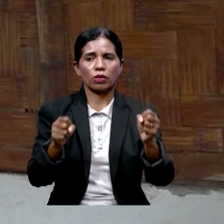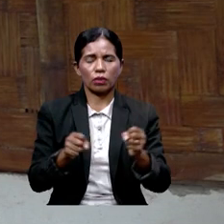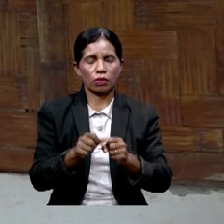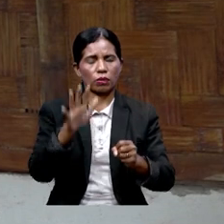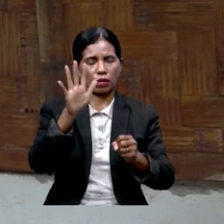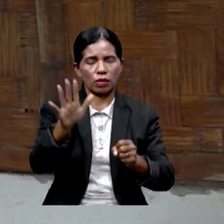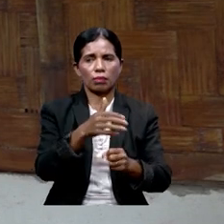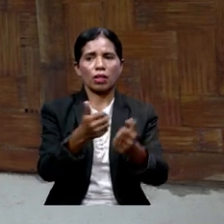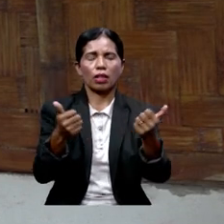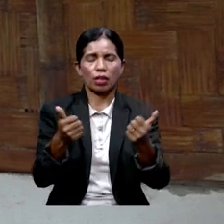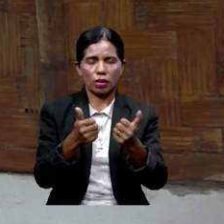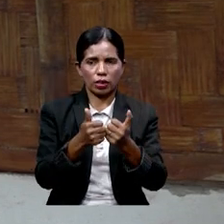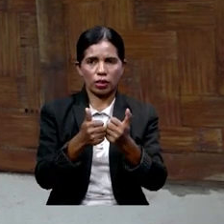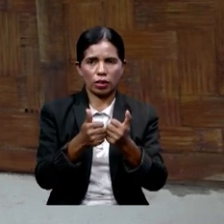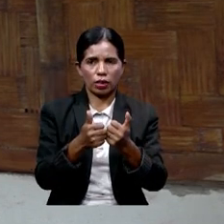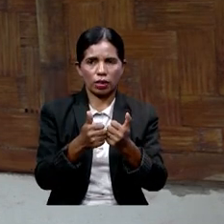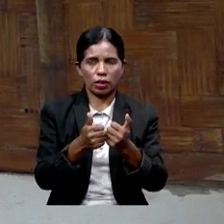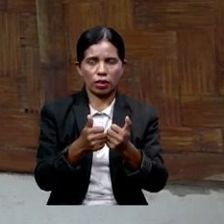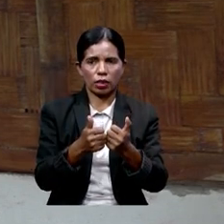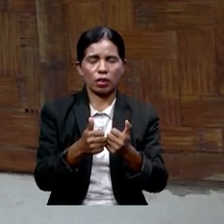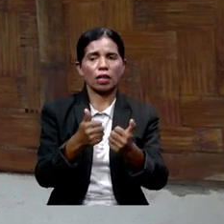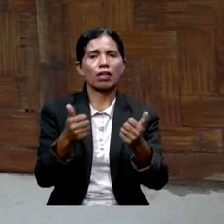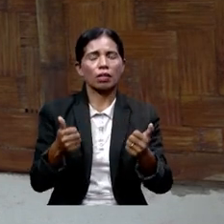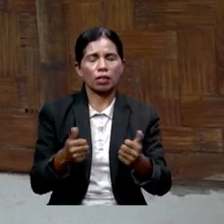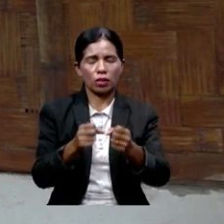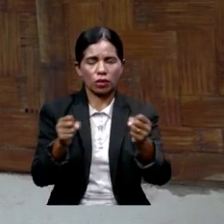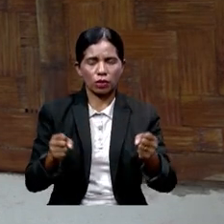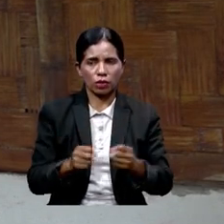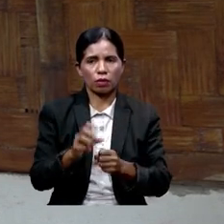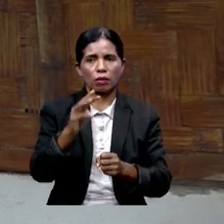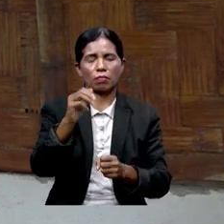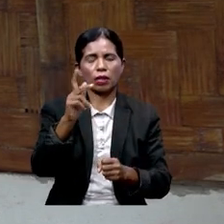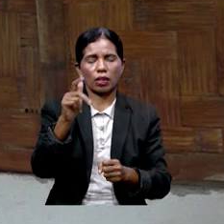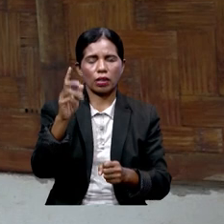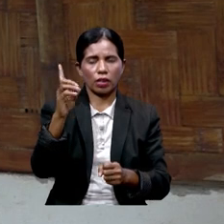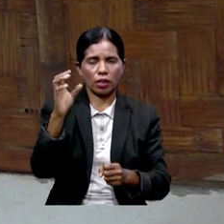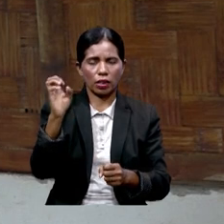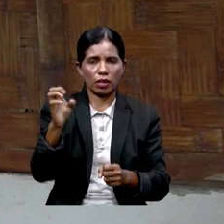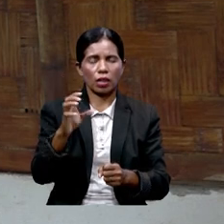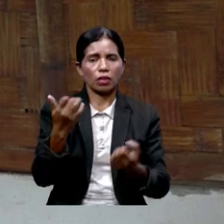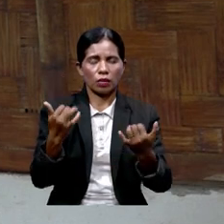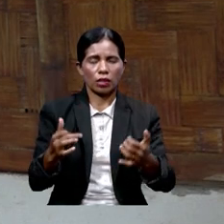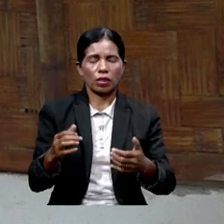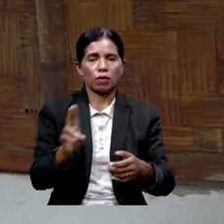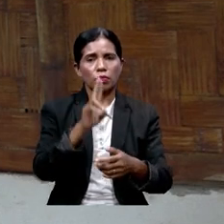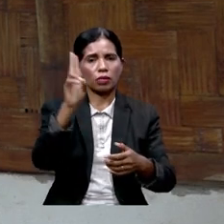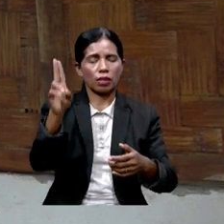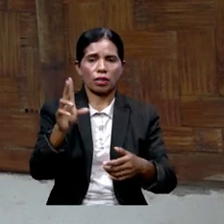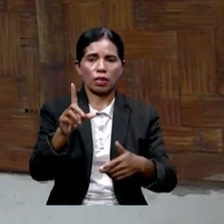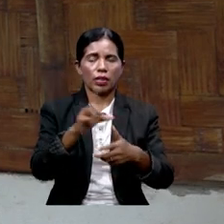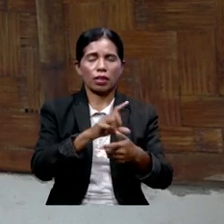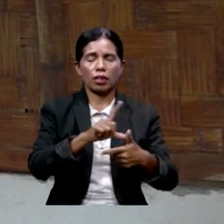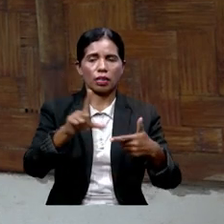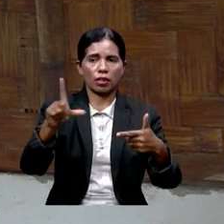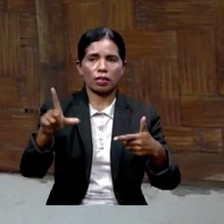mabe aldea tu kobre ono tam aldea suku makadade agora dauk ne sida dada helina so aldea lima